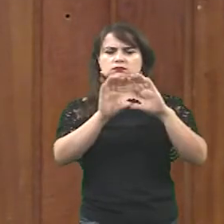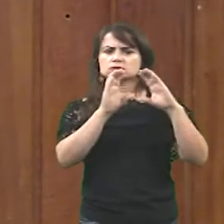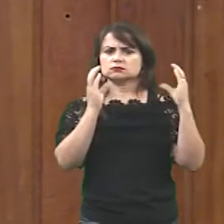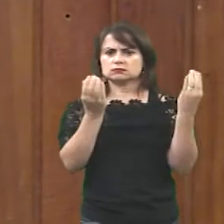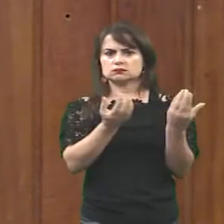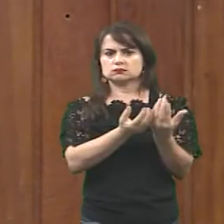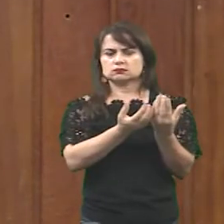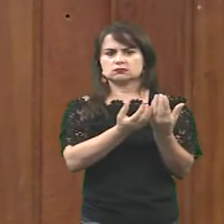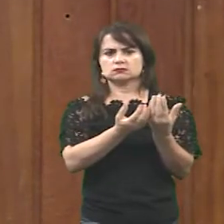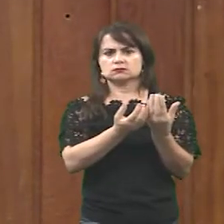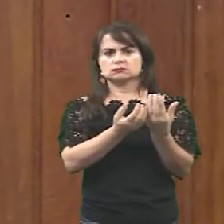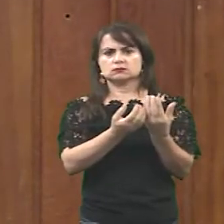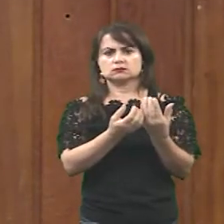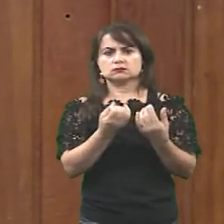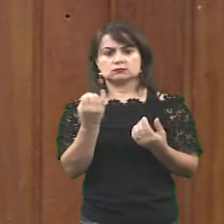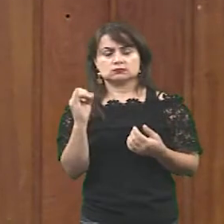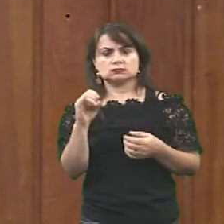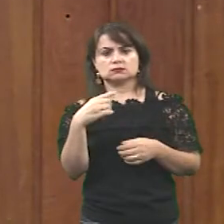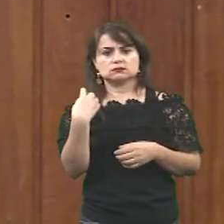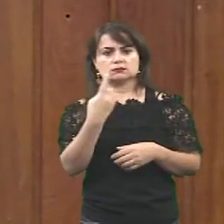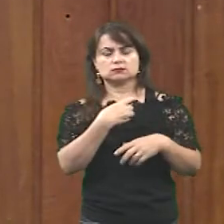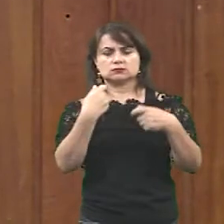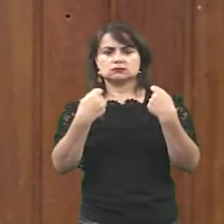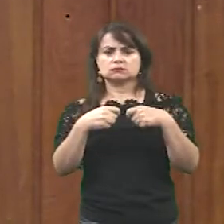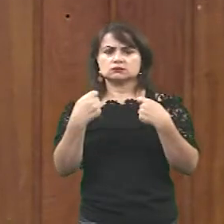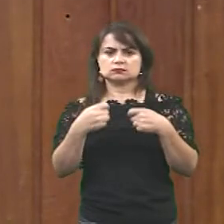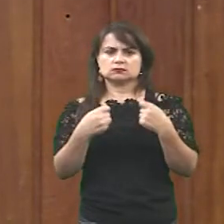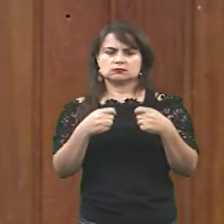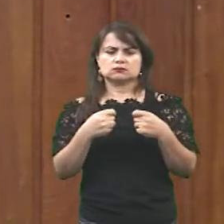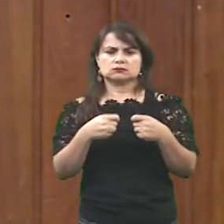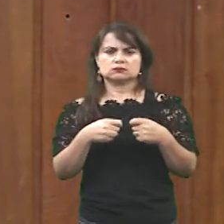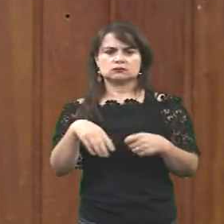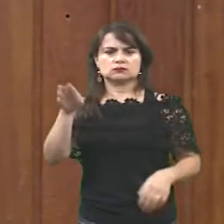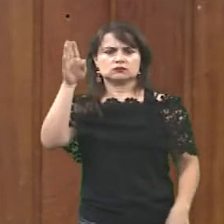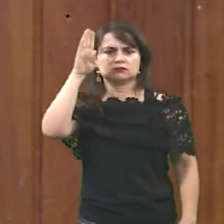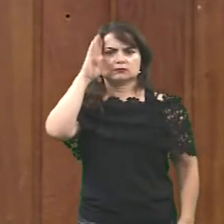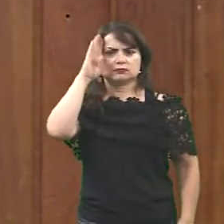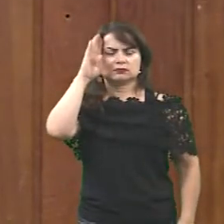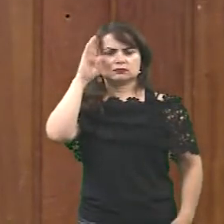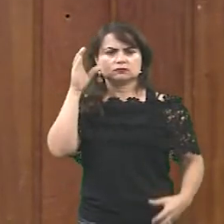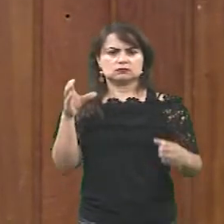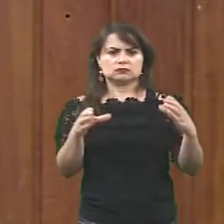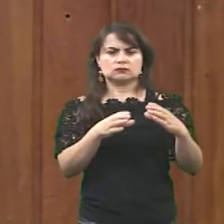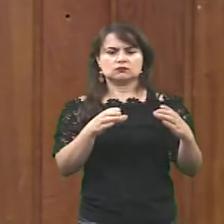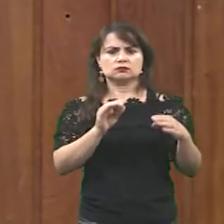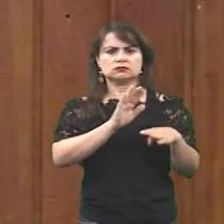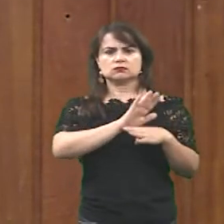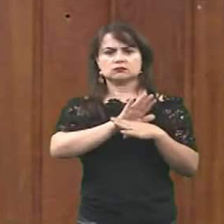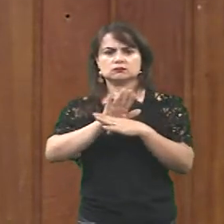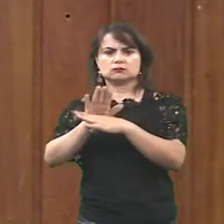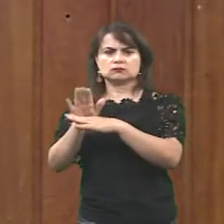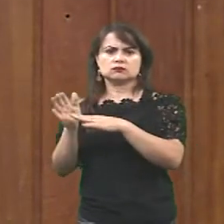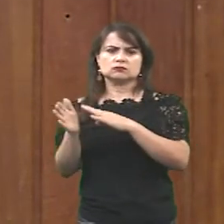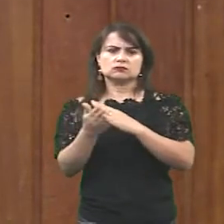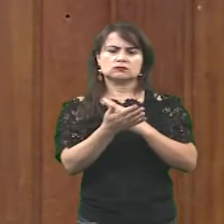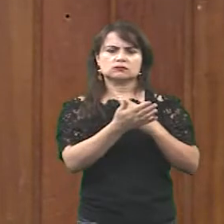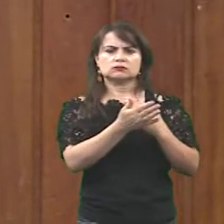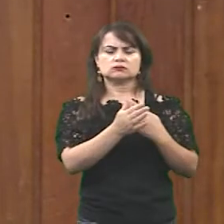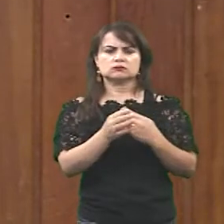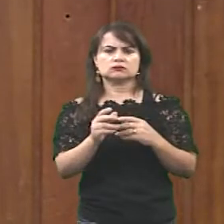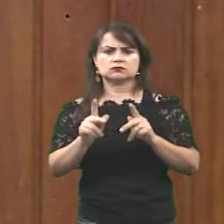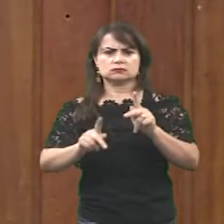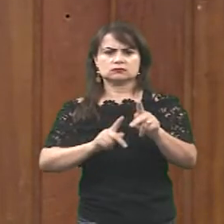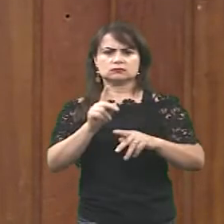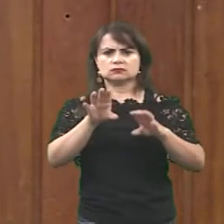gente precisa, o Tiro de Guerra está lá a postos para nos atender e para ser parceiros da comunidade da cidade de